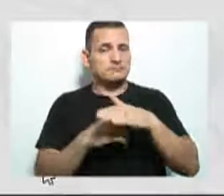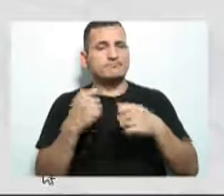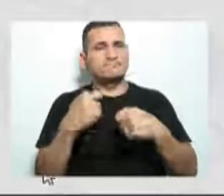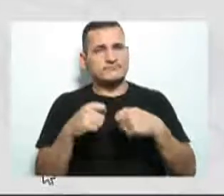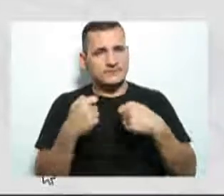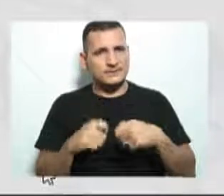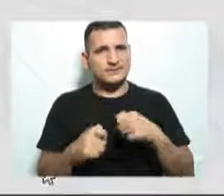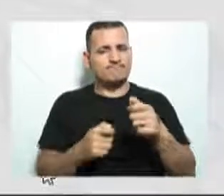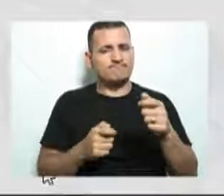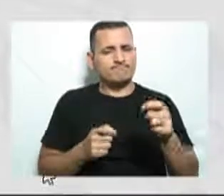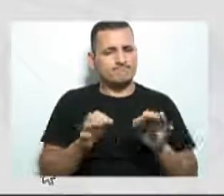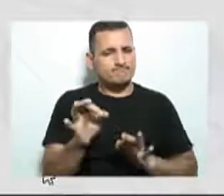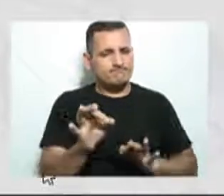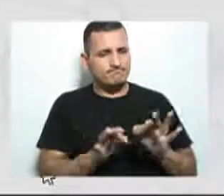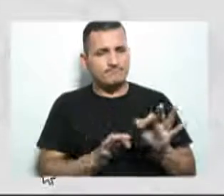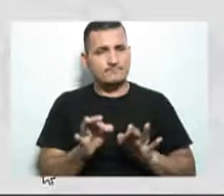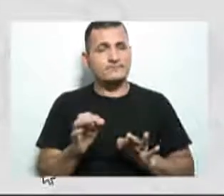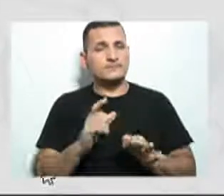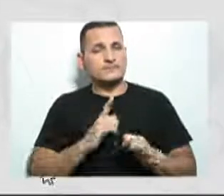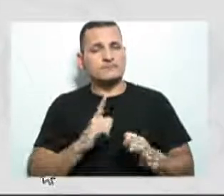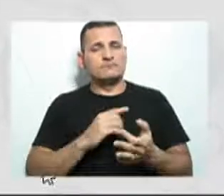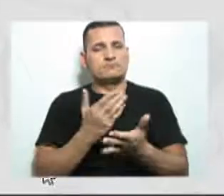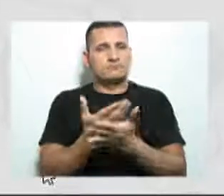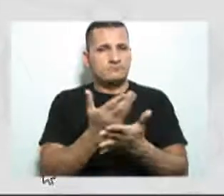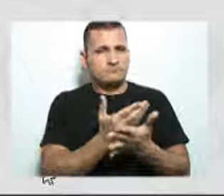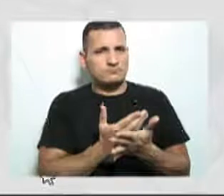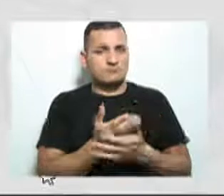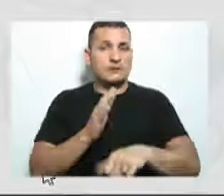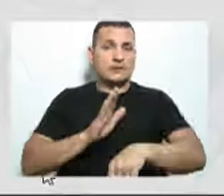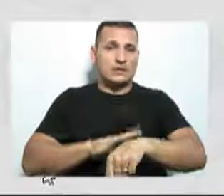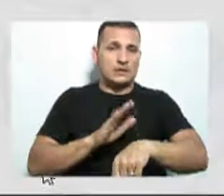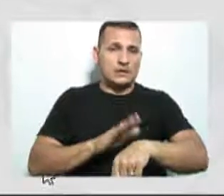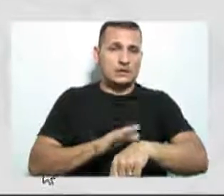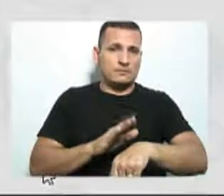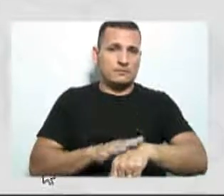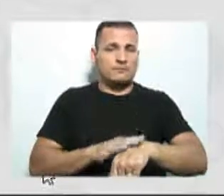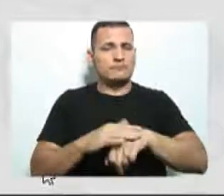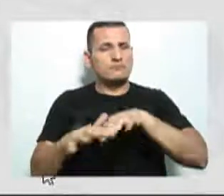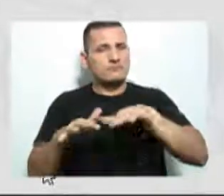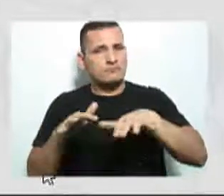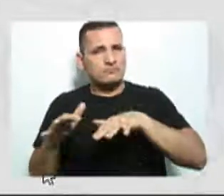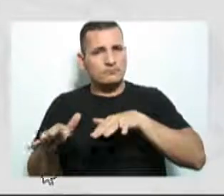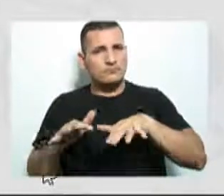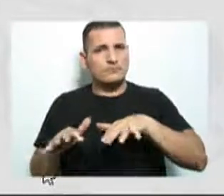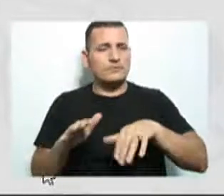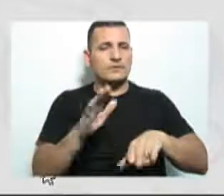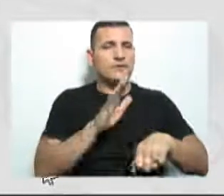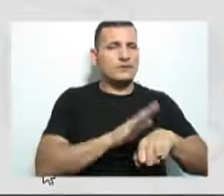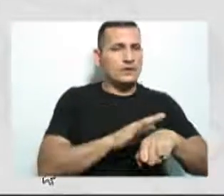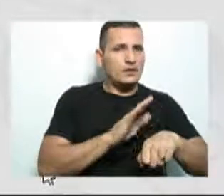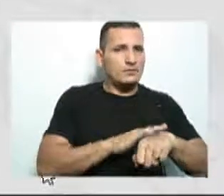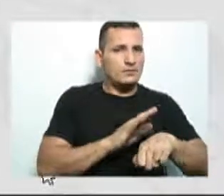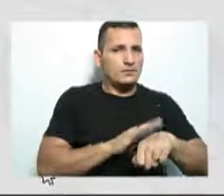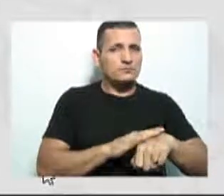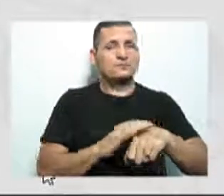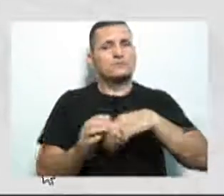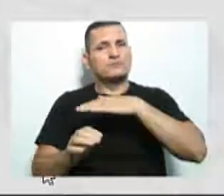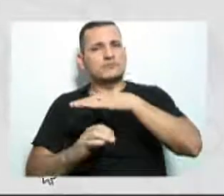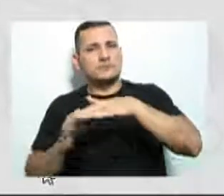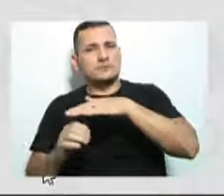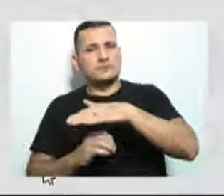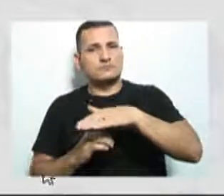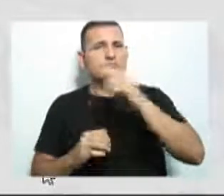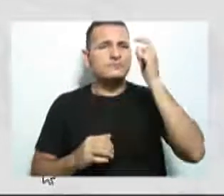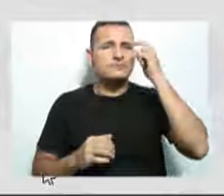gerenciar. Existem estudos sobre tempo e movimento, tempo e mercado. A ideia de que os